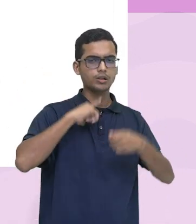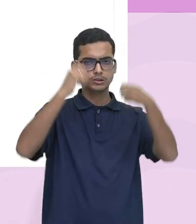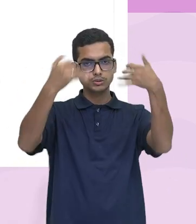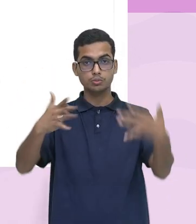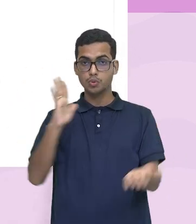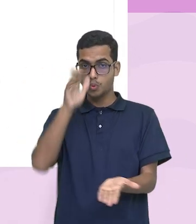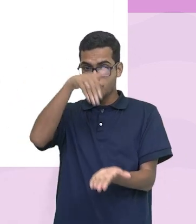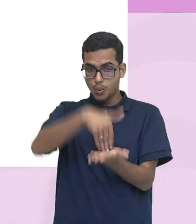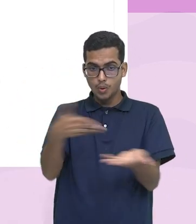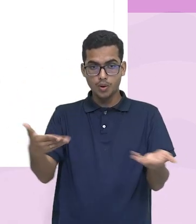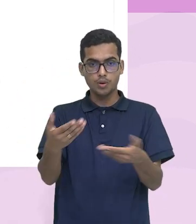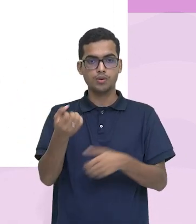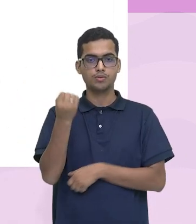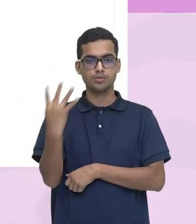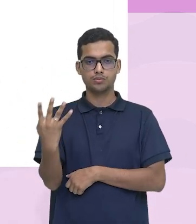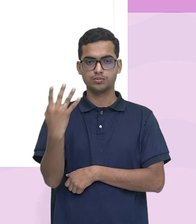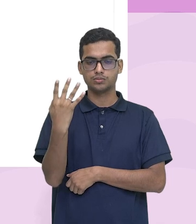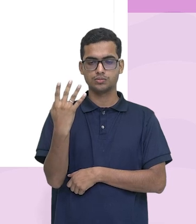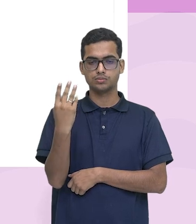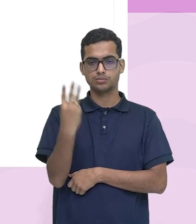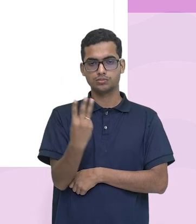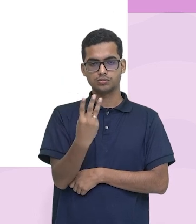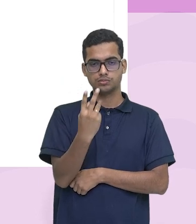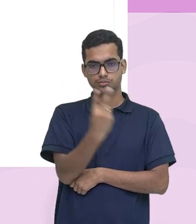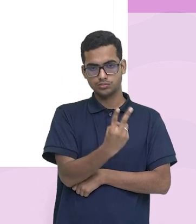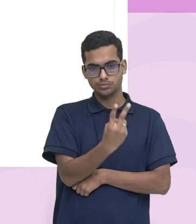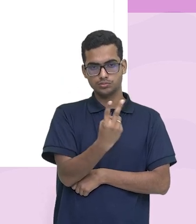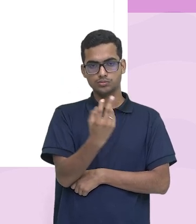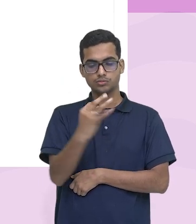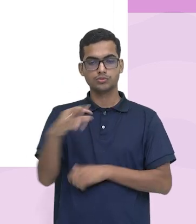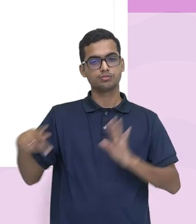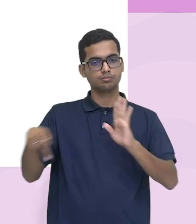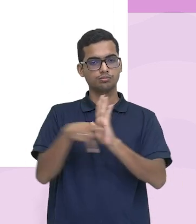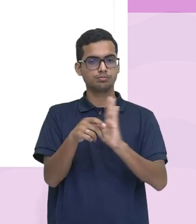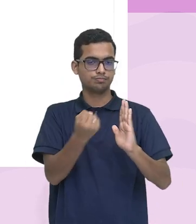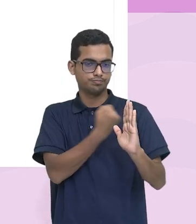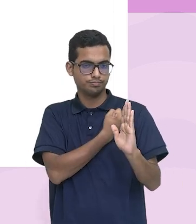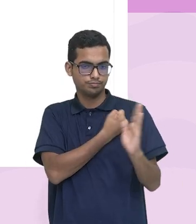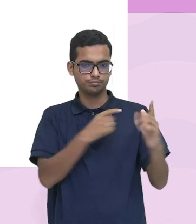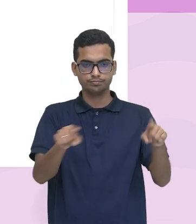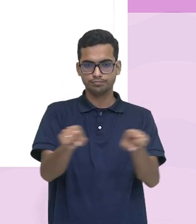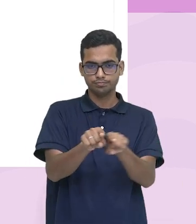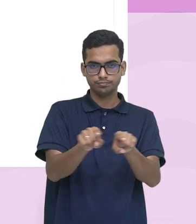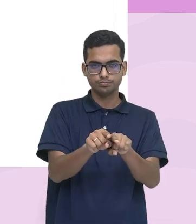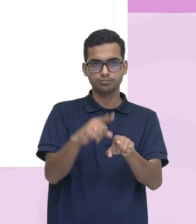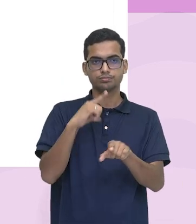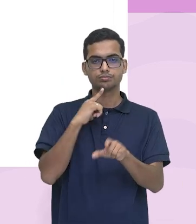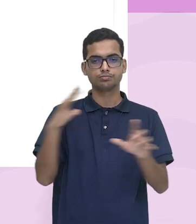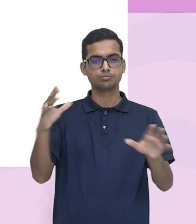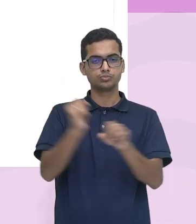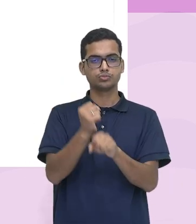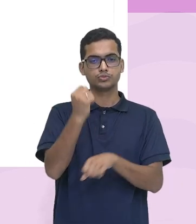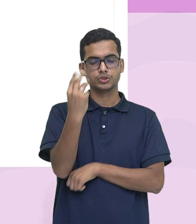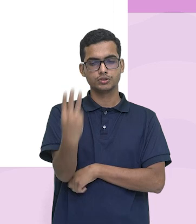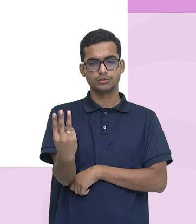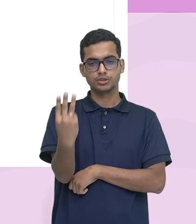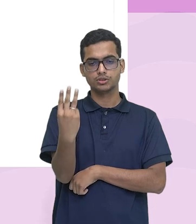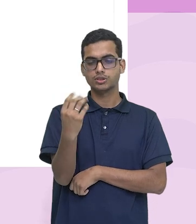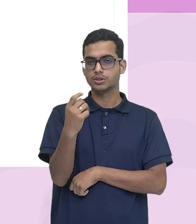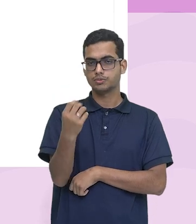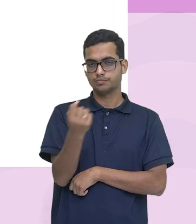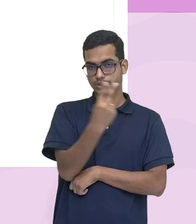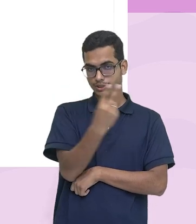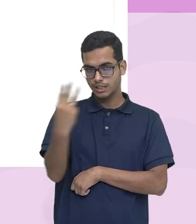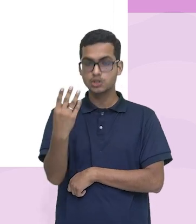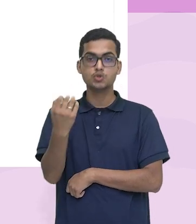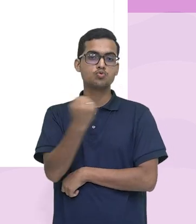último ali, que é o 432, além dele mesmo, o próprio 864. Vamos para o próximo